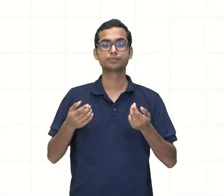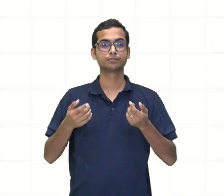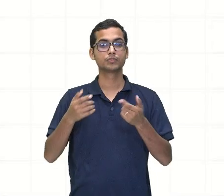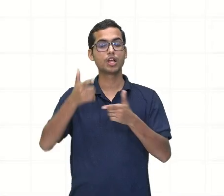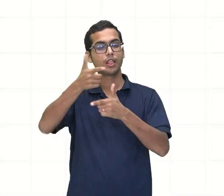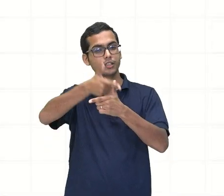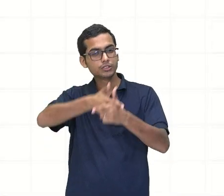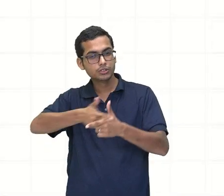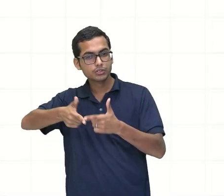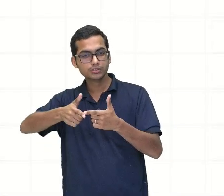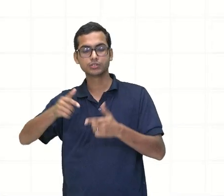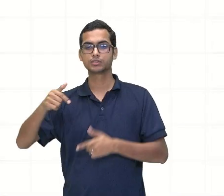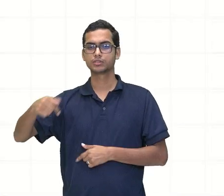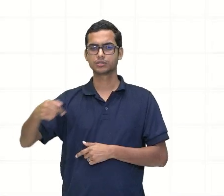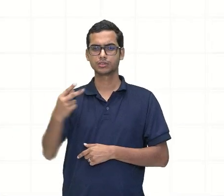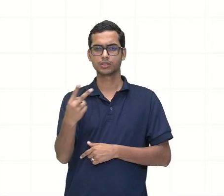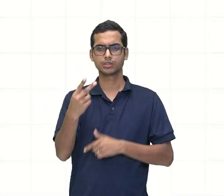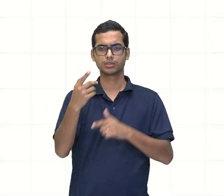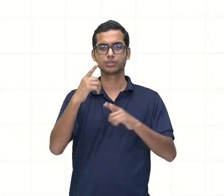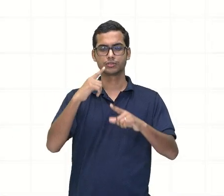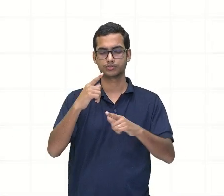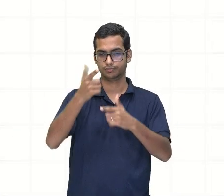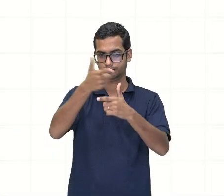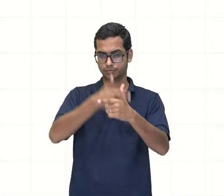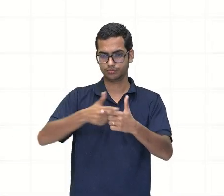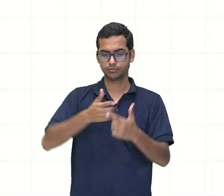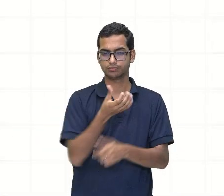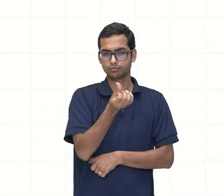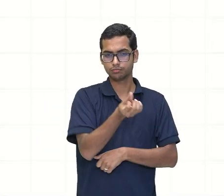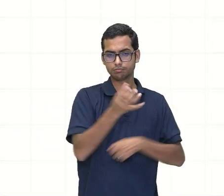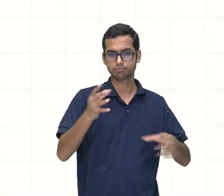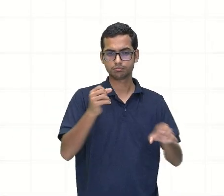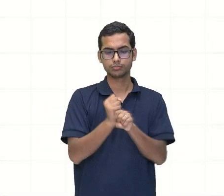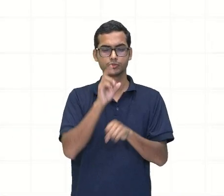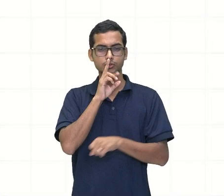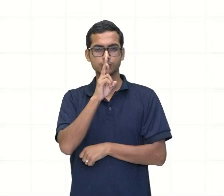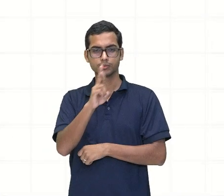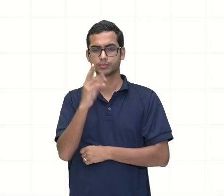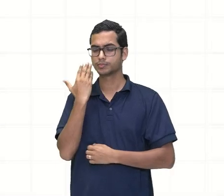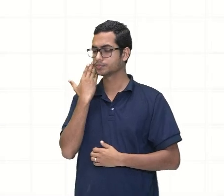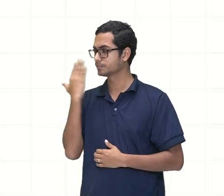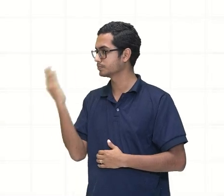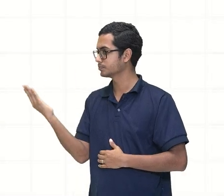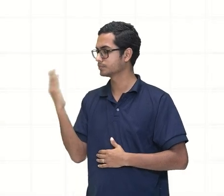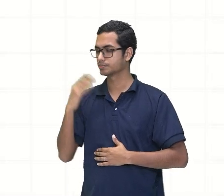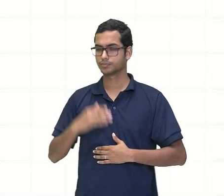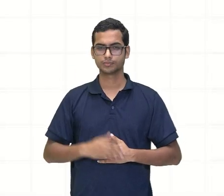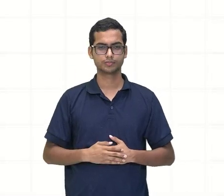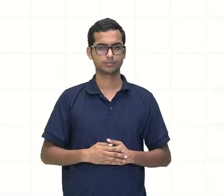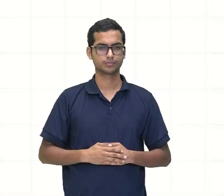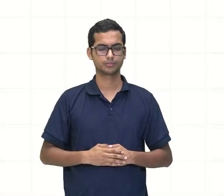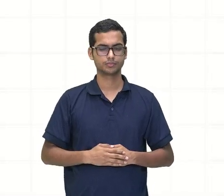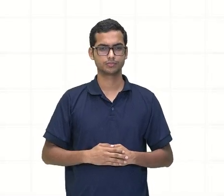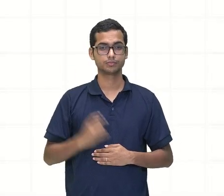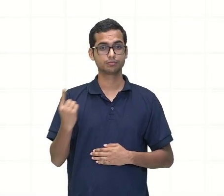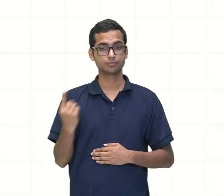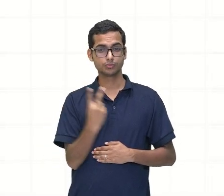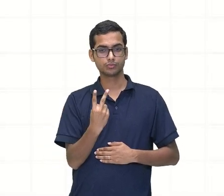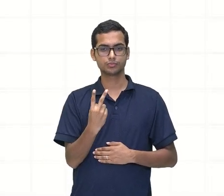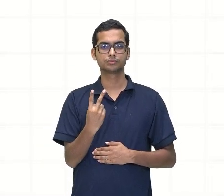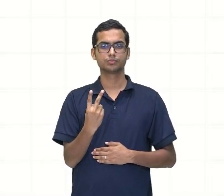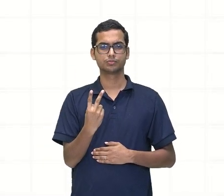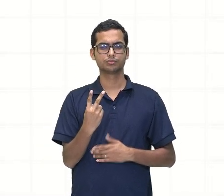dividir 72 por 6. Aqui no nosso exemplo, nosso resultado deu 12. O